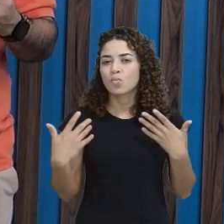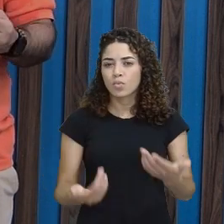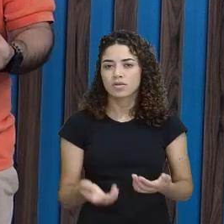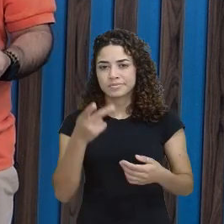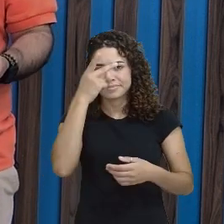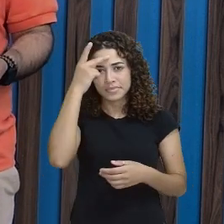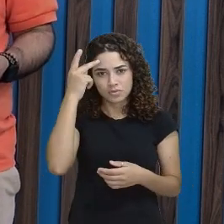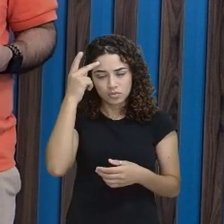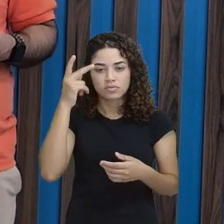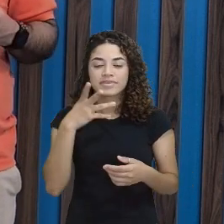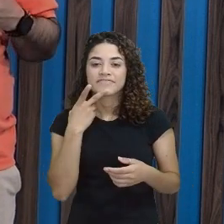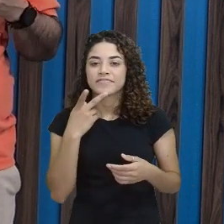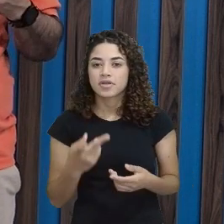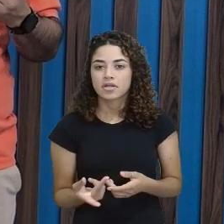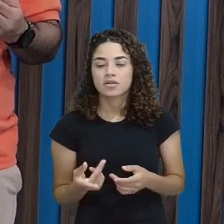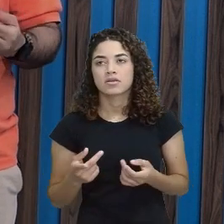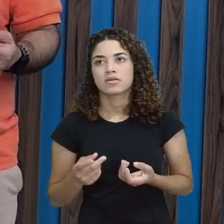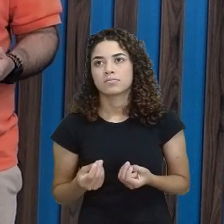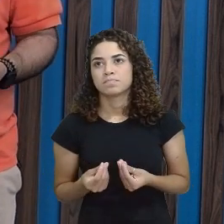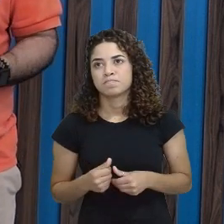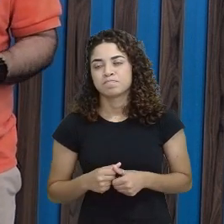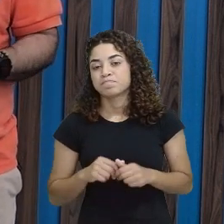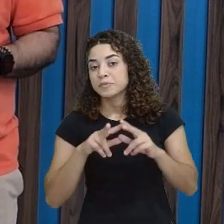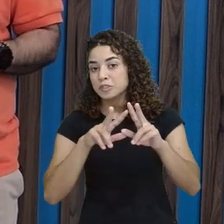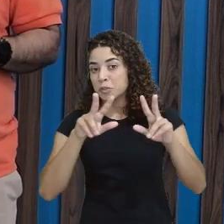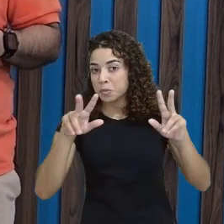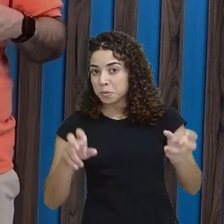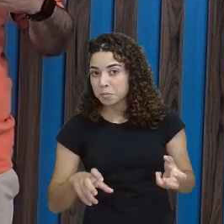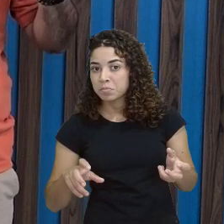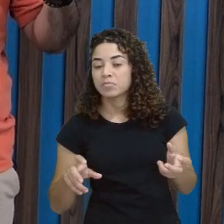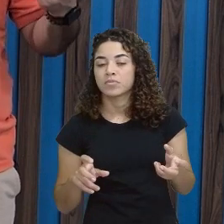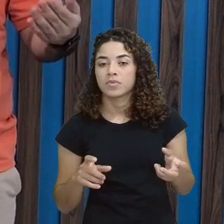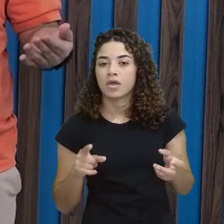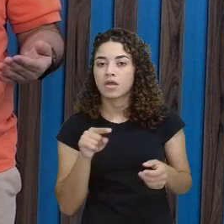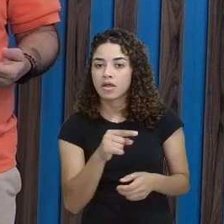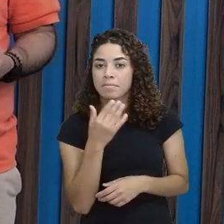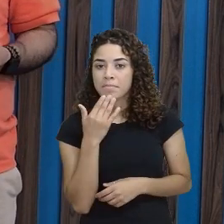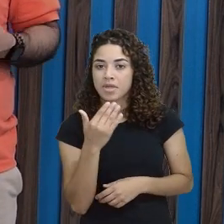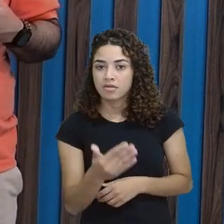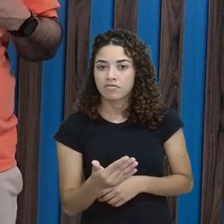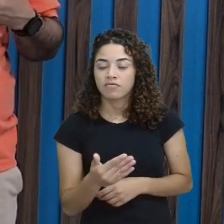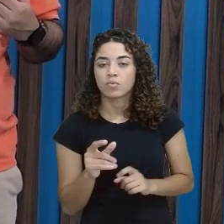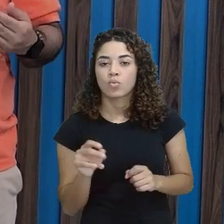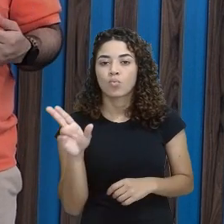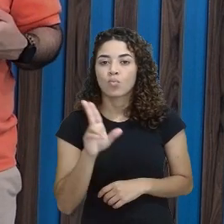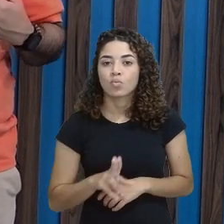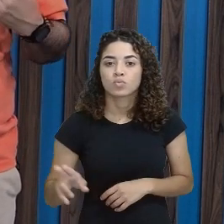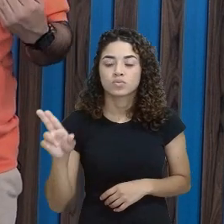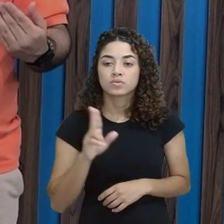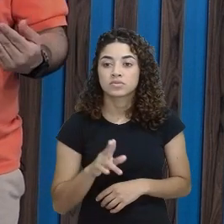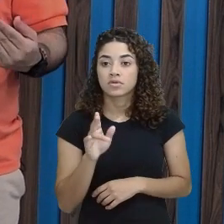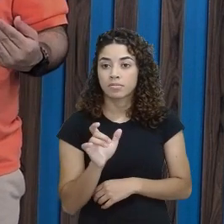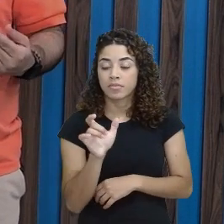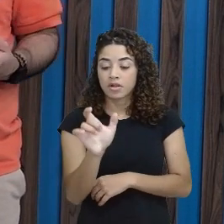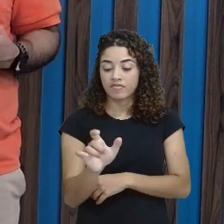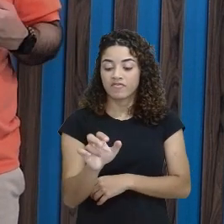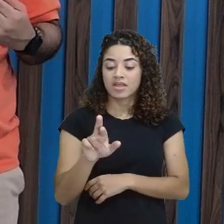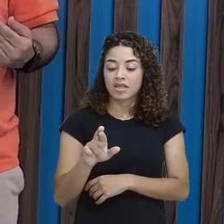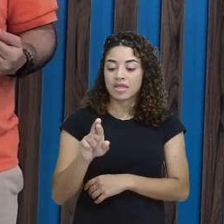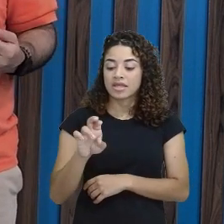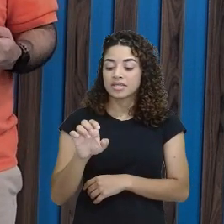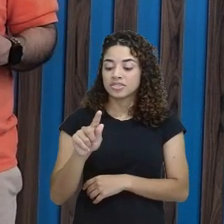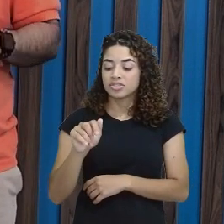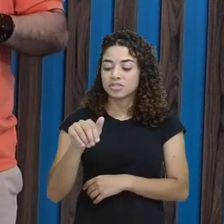referem a essa temática, né, elas preferem utilizar o termo regime militar e